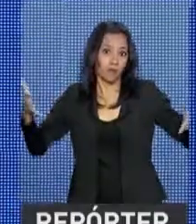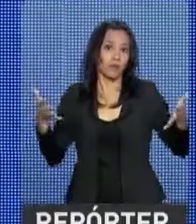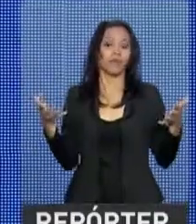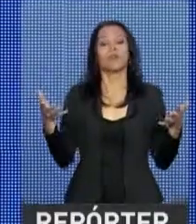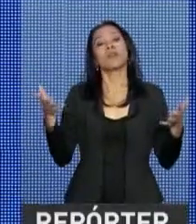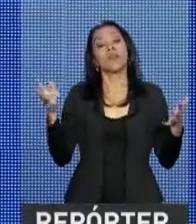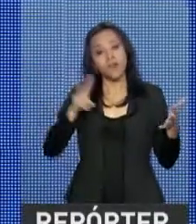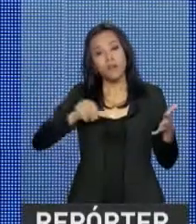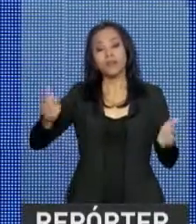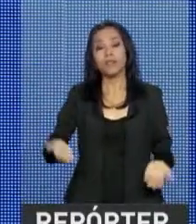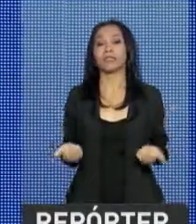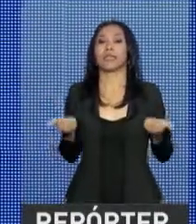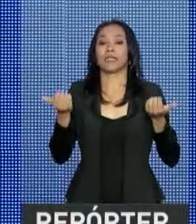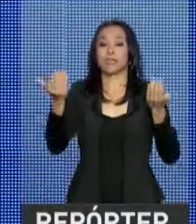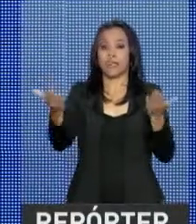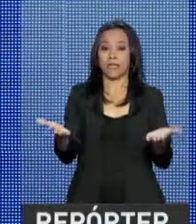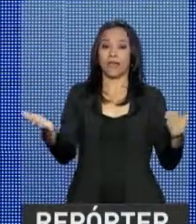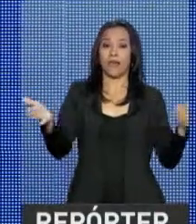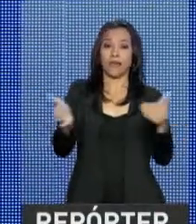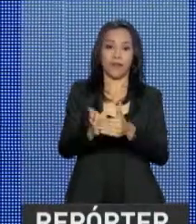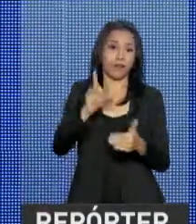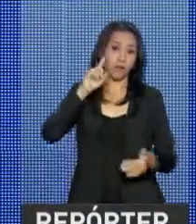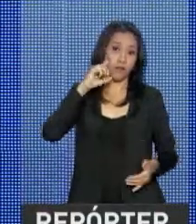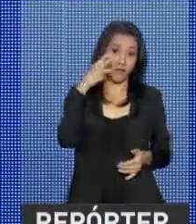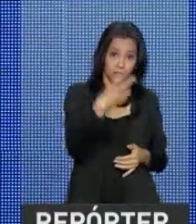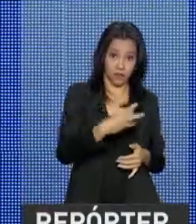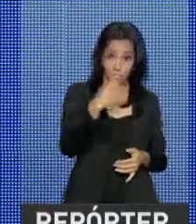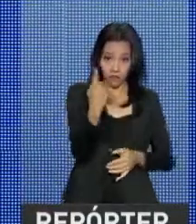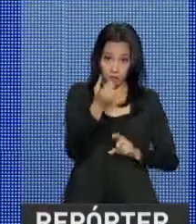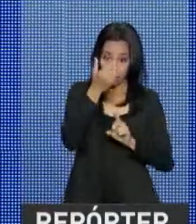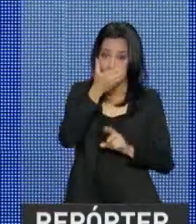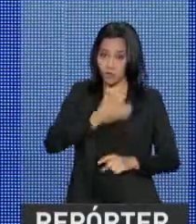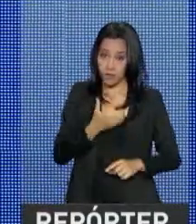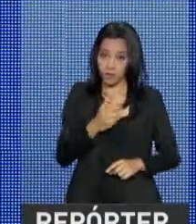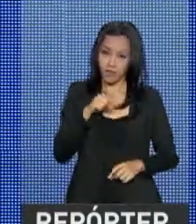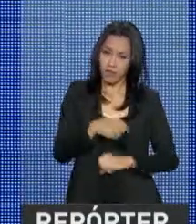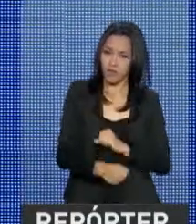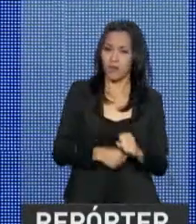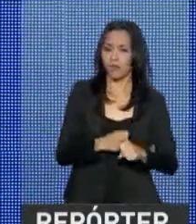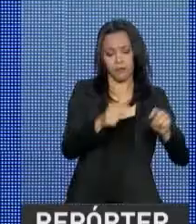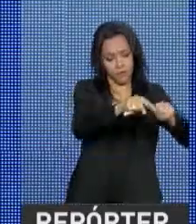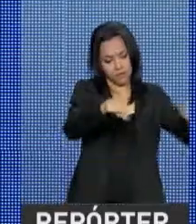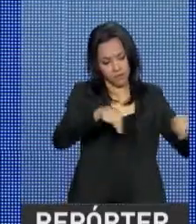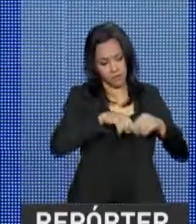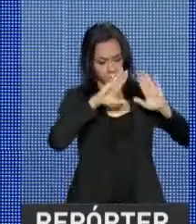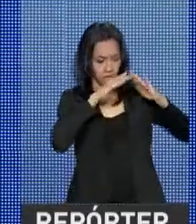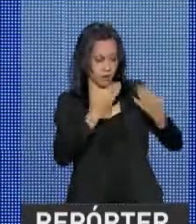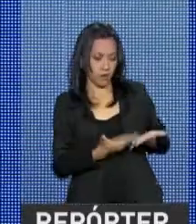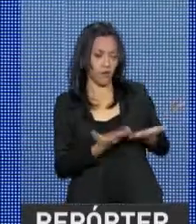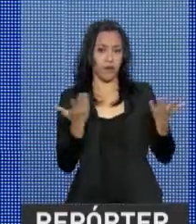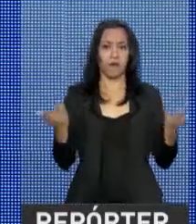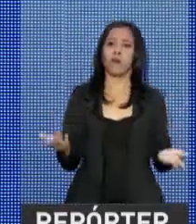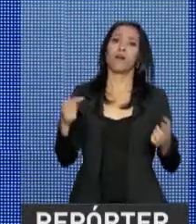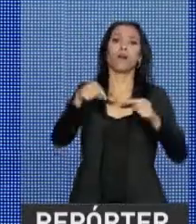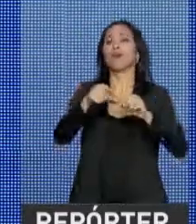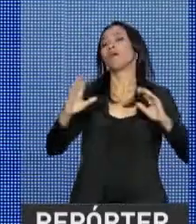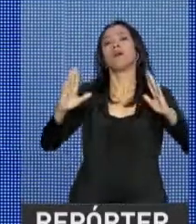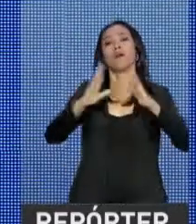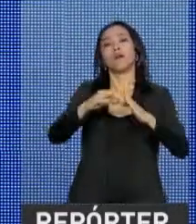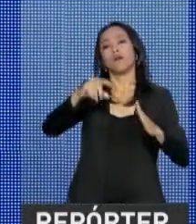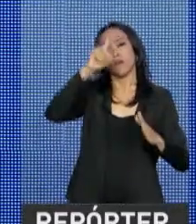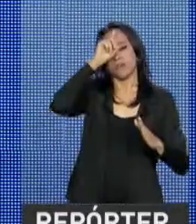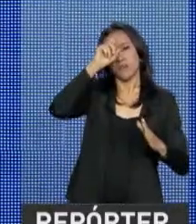serão entregues até 31 de dezembro deste ano de uma sala de aula há uma diversidade de uma sala de cirurgia